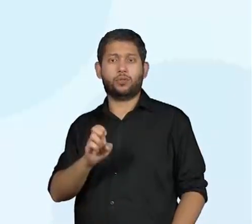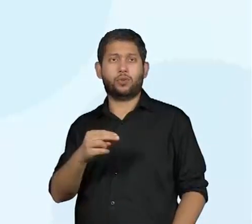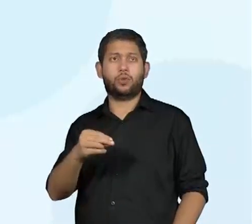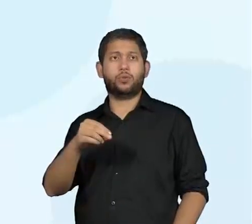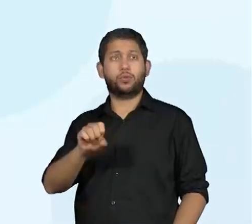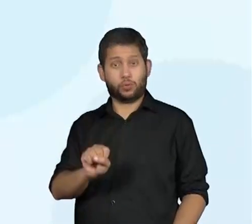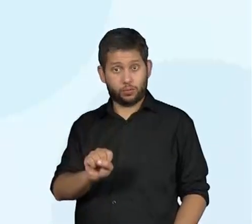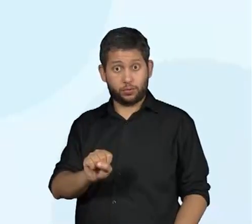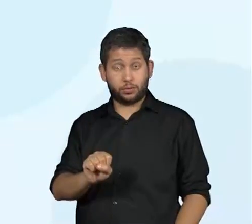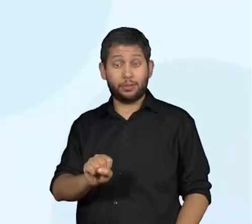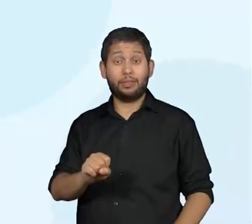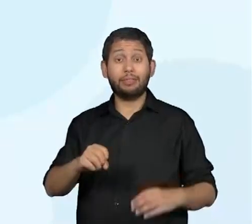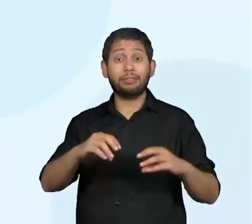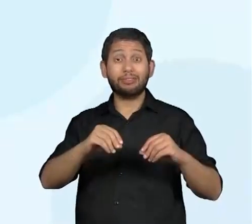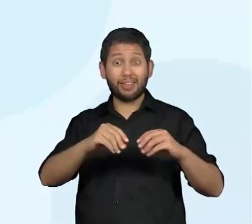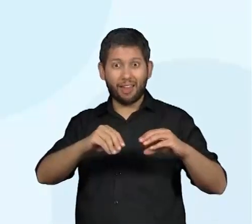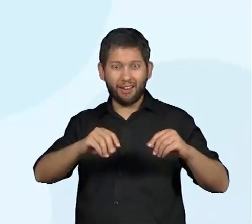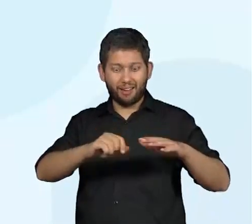modelam a Terra.